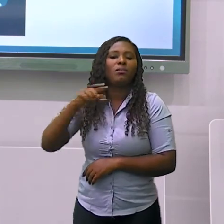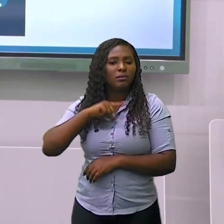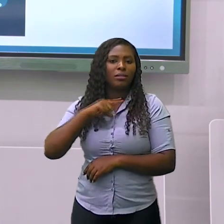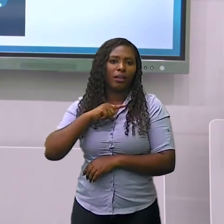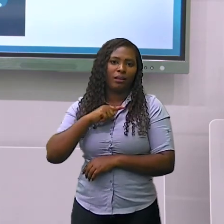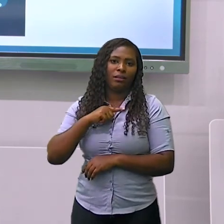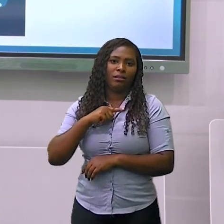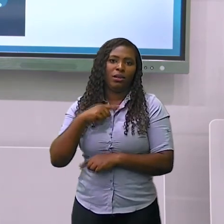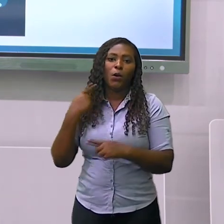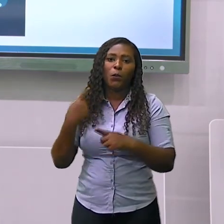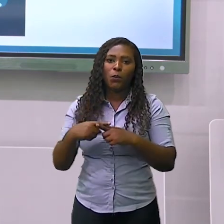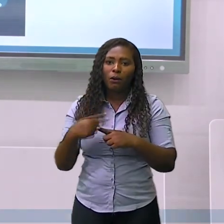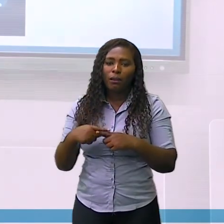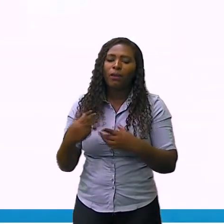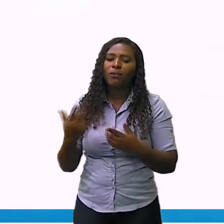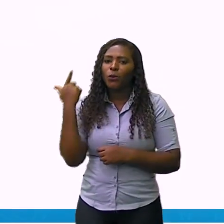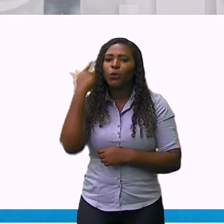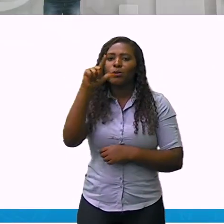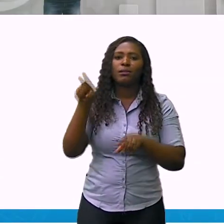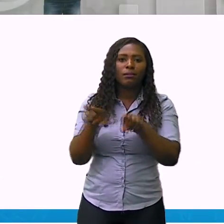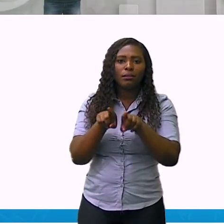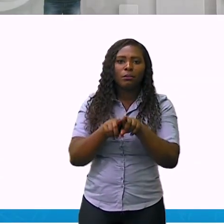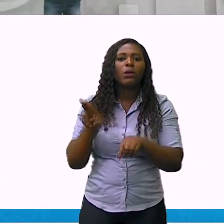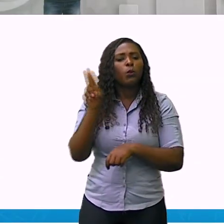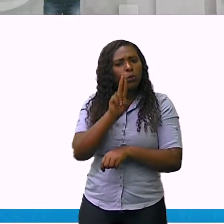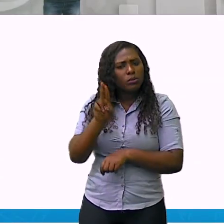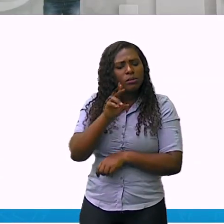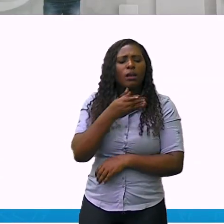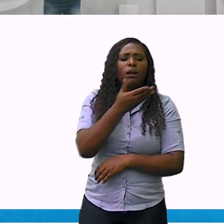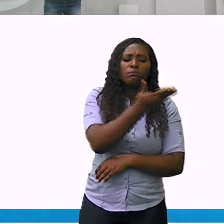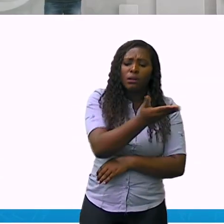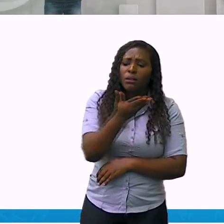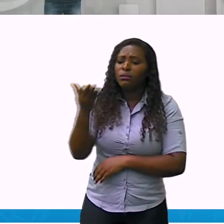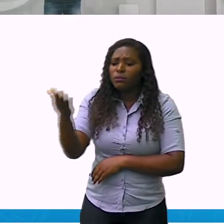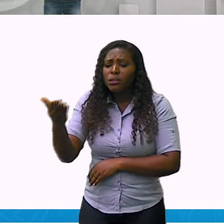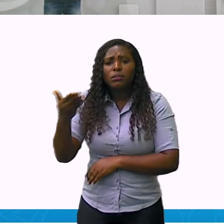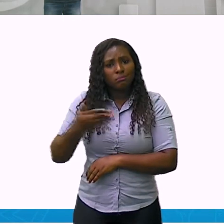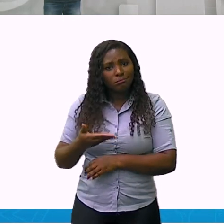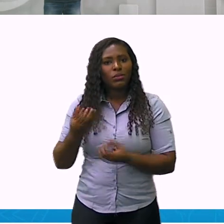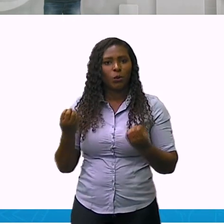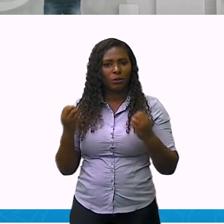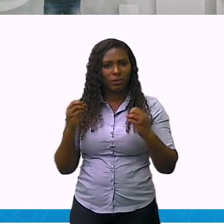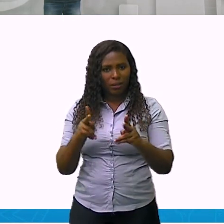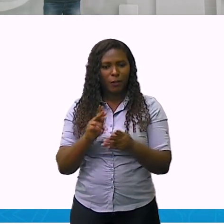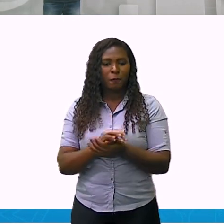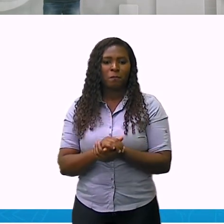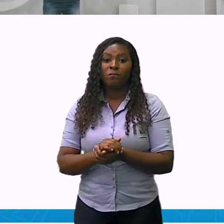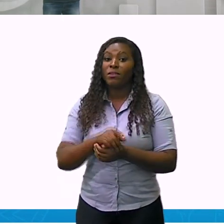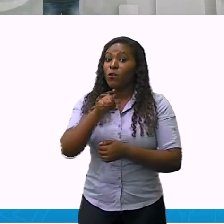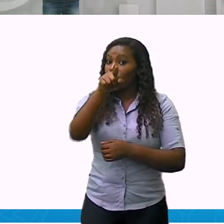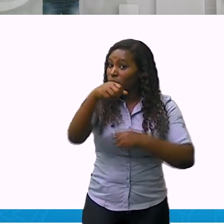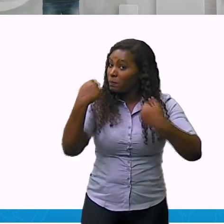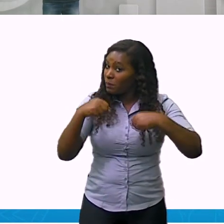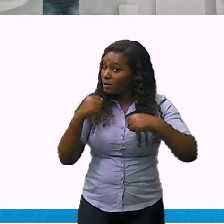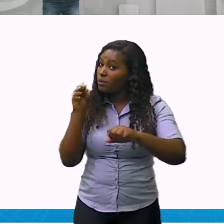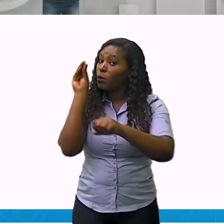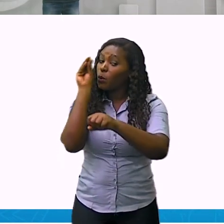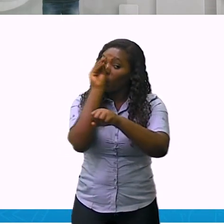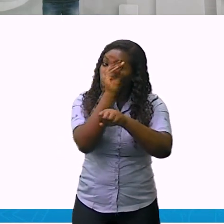que você faça a sua parte, né? Cuidar da biodiversidade. Agora que você já sabe qual é